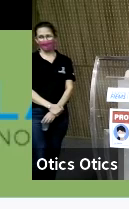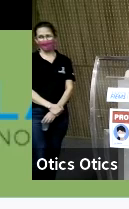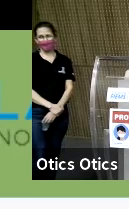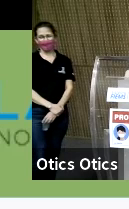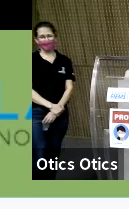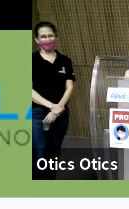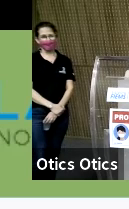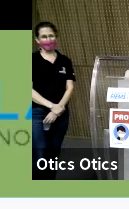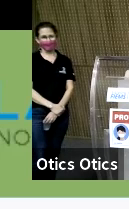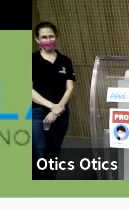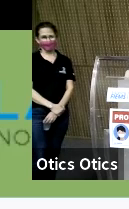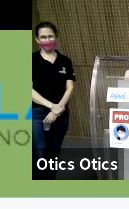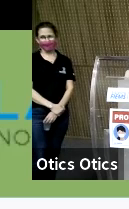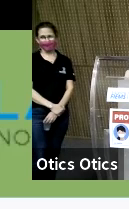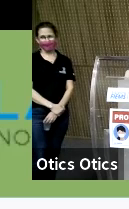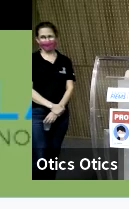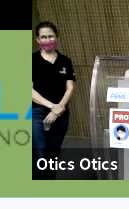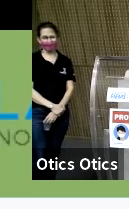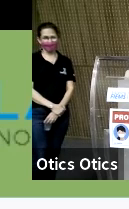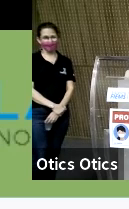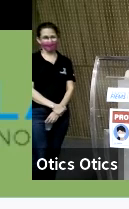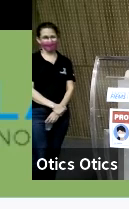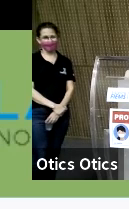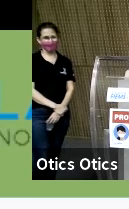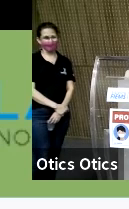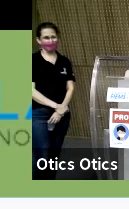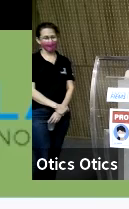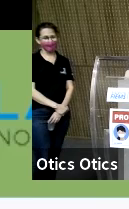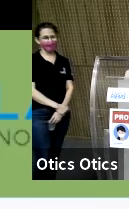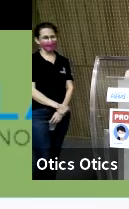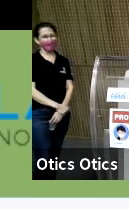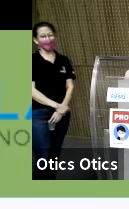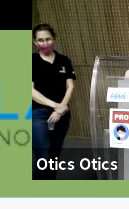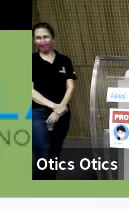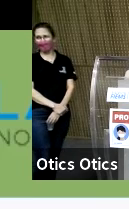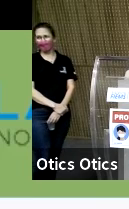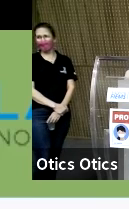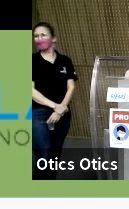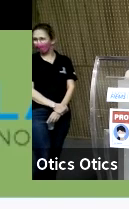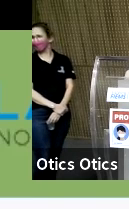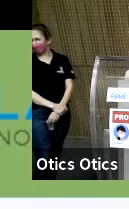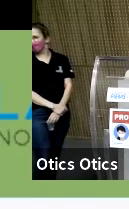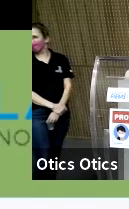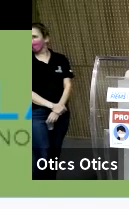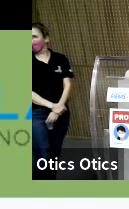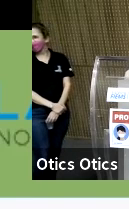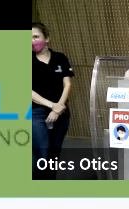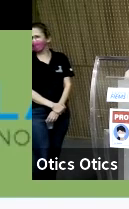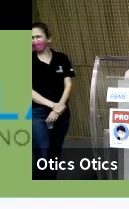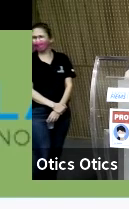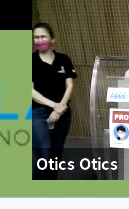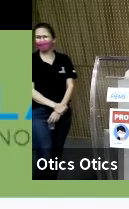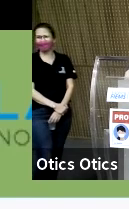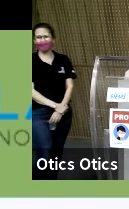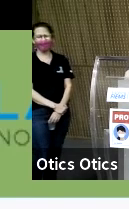cobram, viu? Tem verdade, elas pedem mesmo todas as reclamações que vocês têm. E nós pedimos, e nós reclamamos. Elas mandaram para